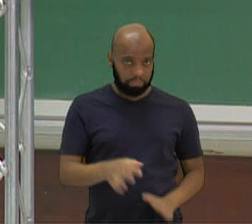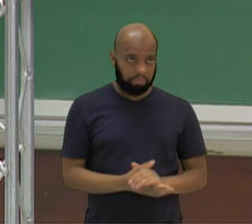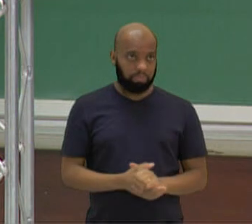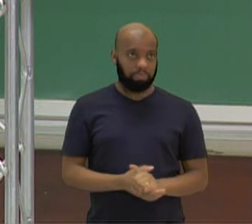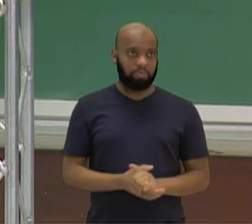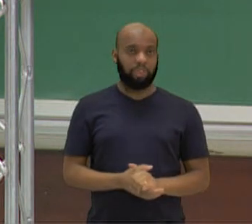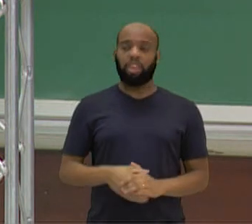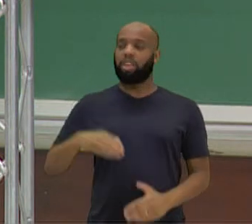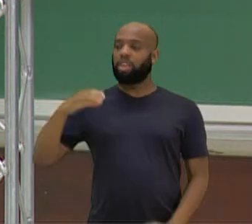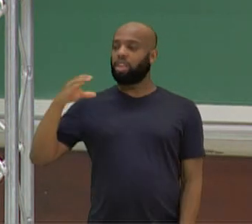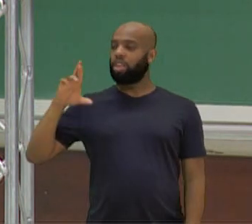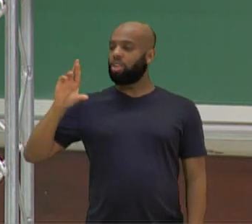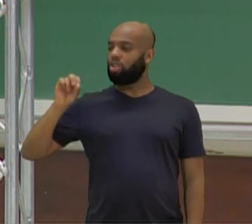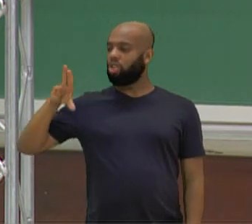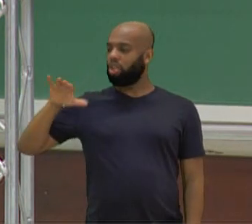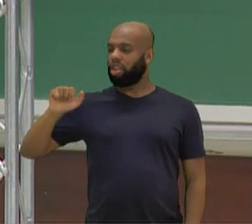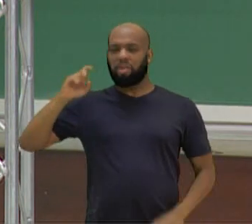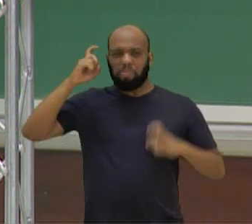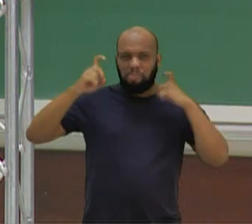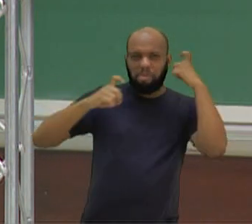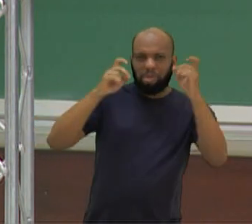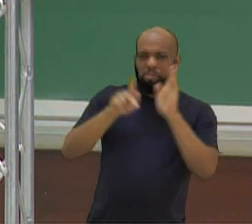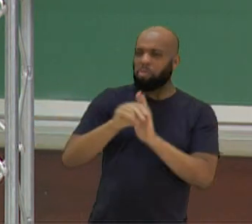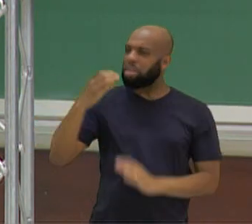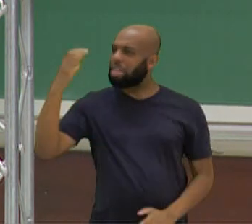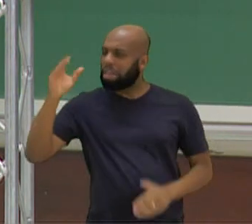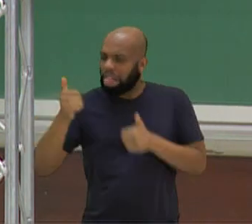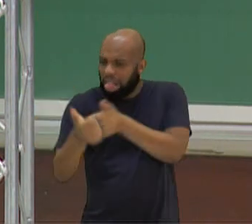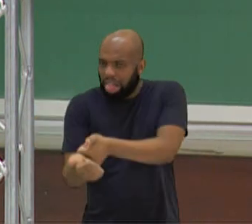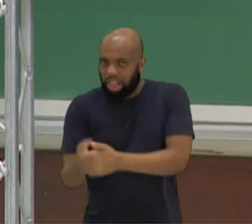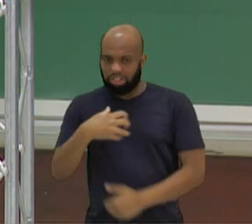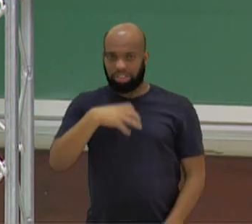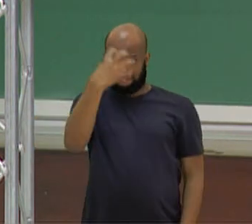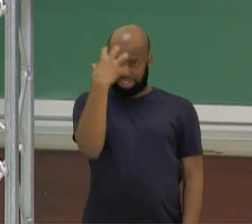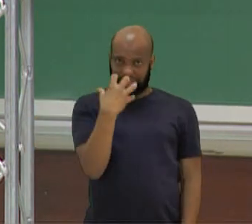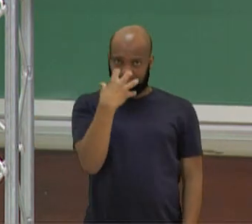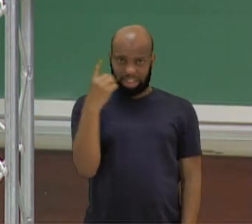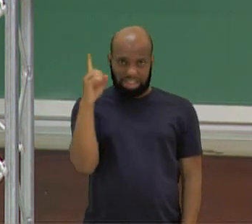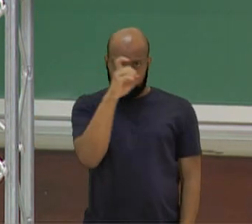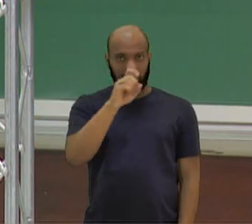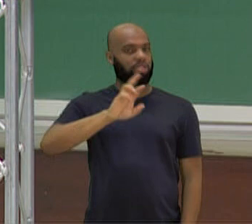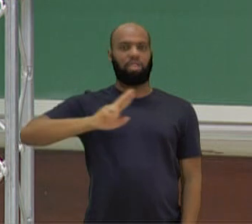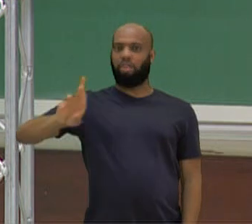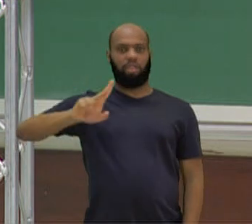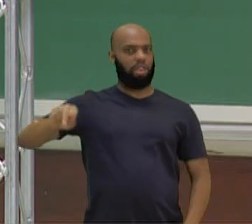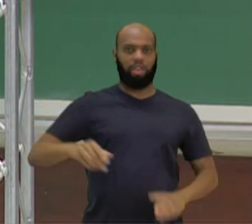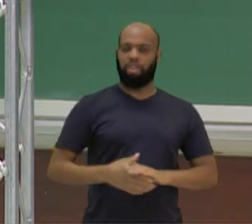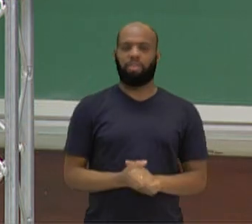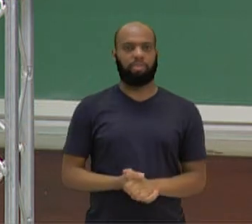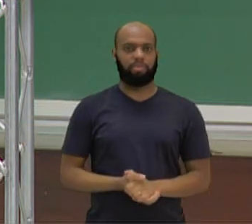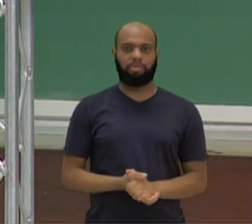não tem essa preocupação de ser científica, séria, nem complexa. Tudo bem?